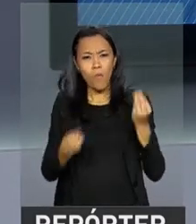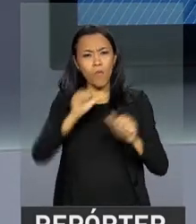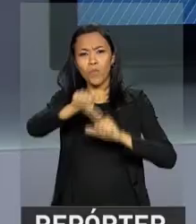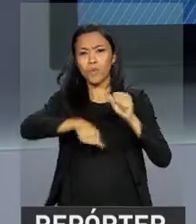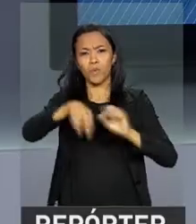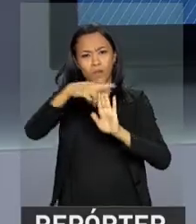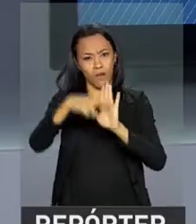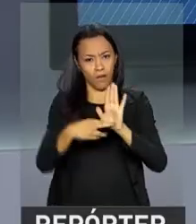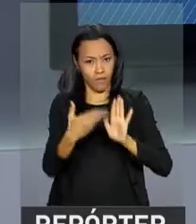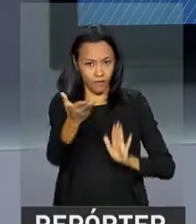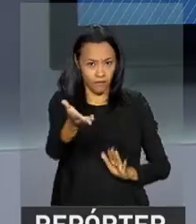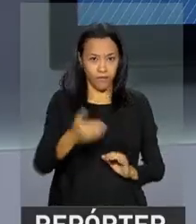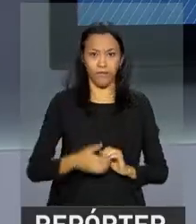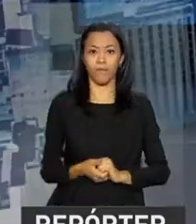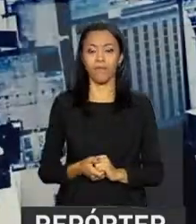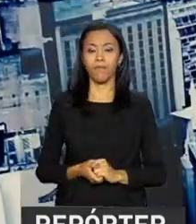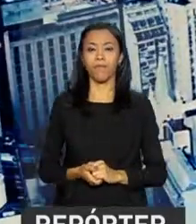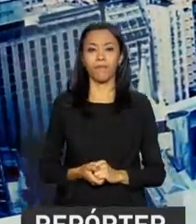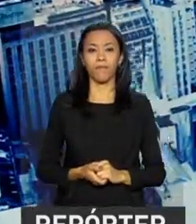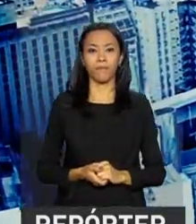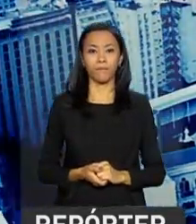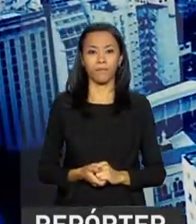de luana karen